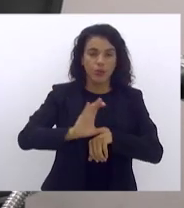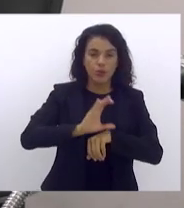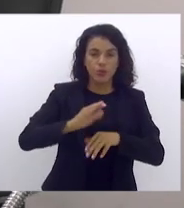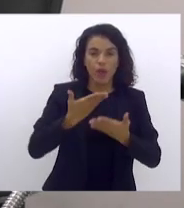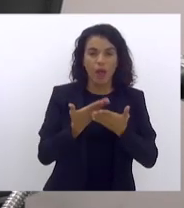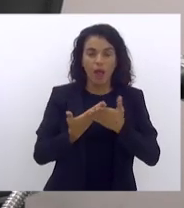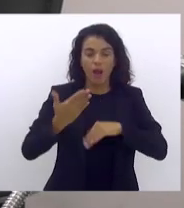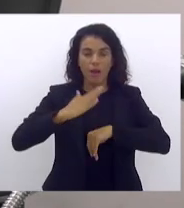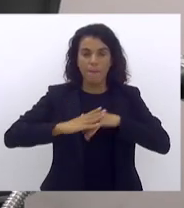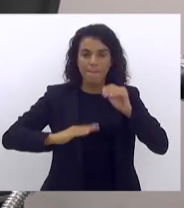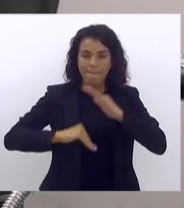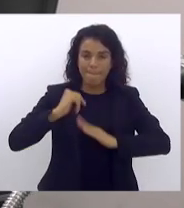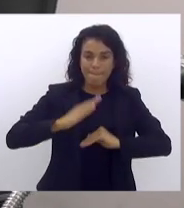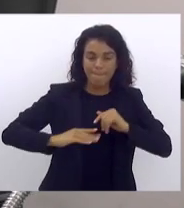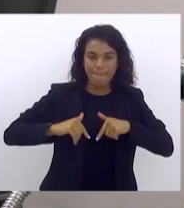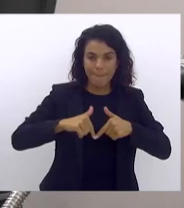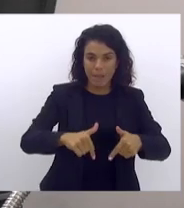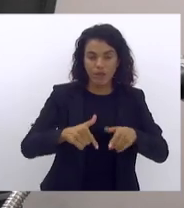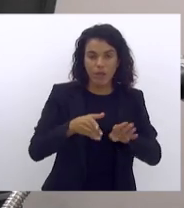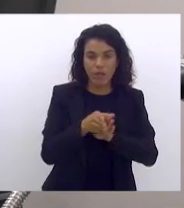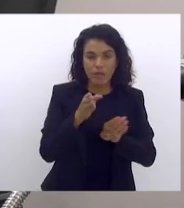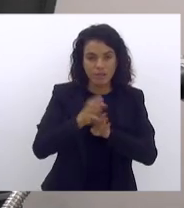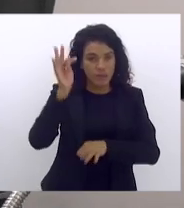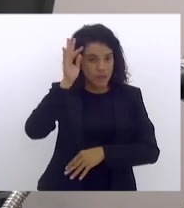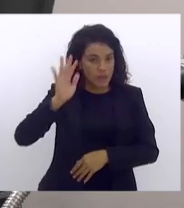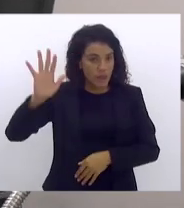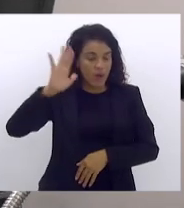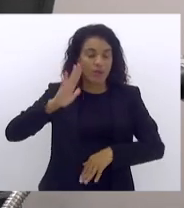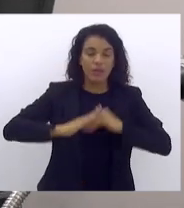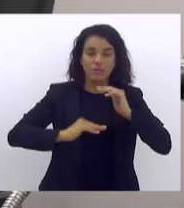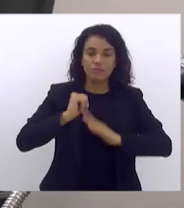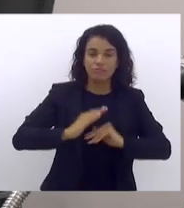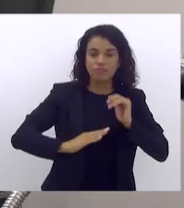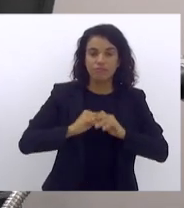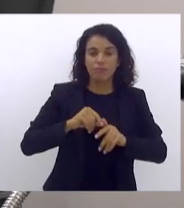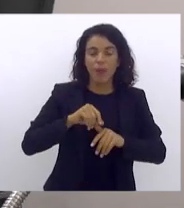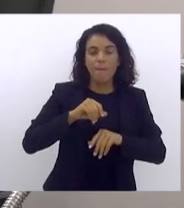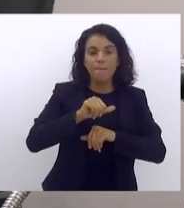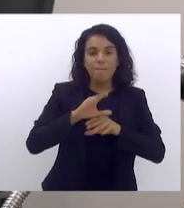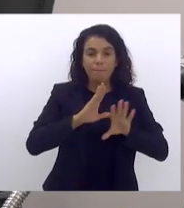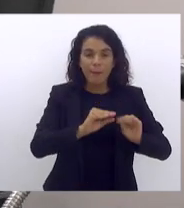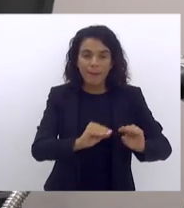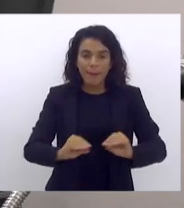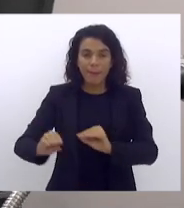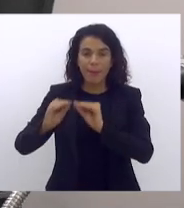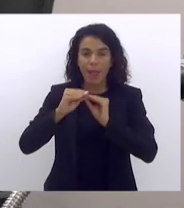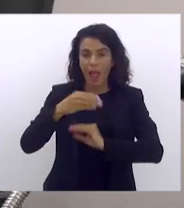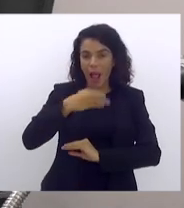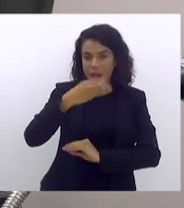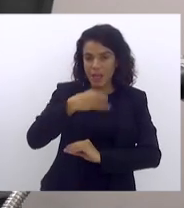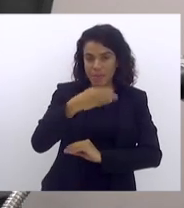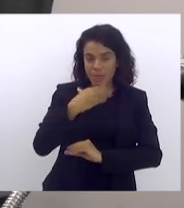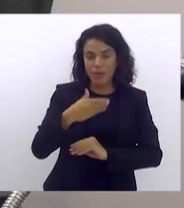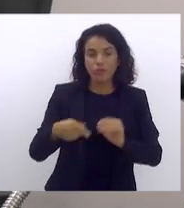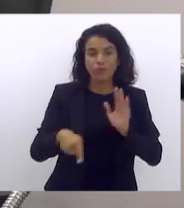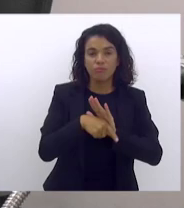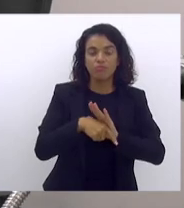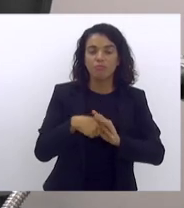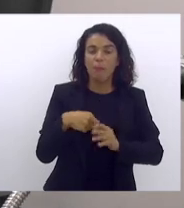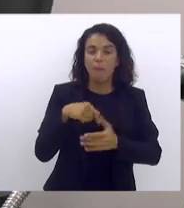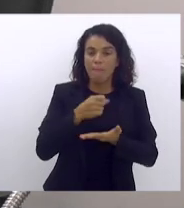práticas e demais atividades que visem dar orientação teórica e prática no condicionamento, manuseio e preparo de alimentos que compõem a cesta básica no Estado do Rio de